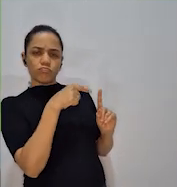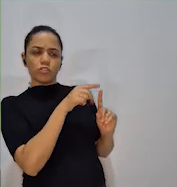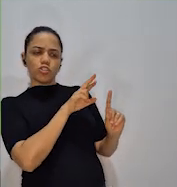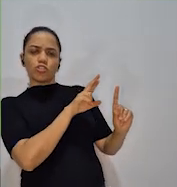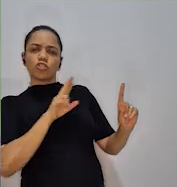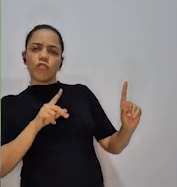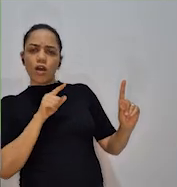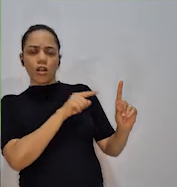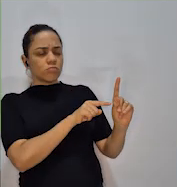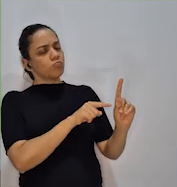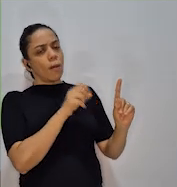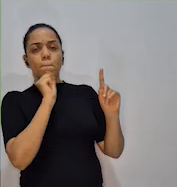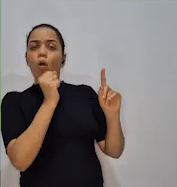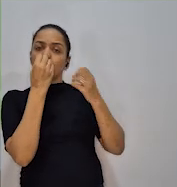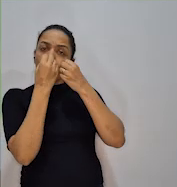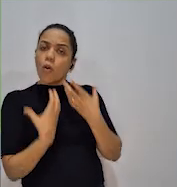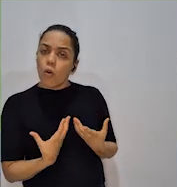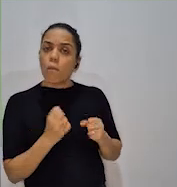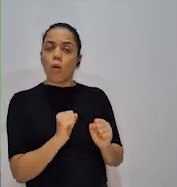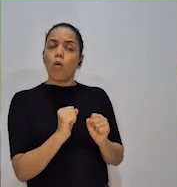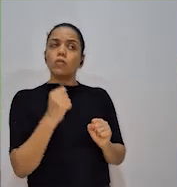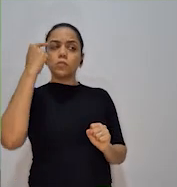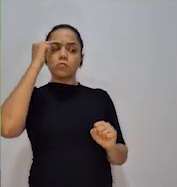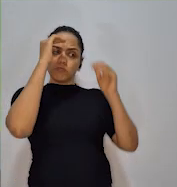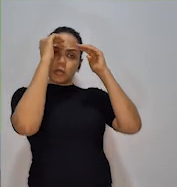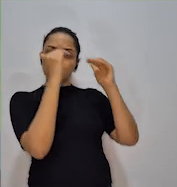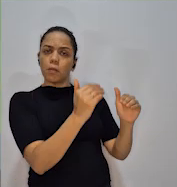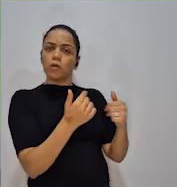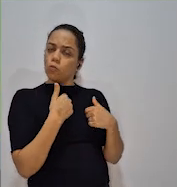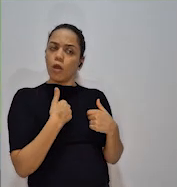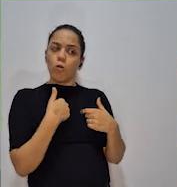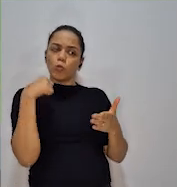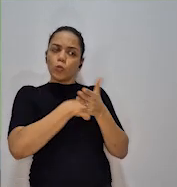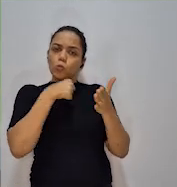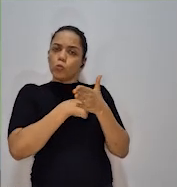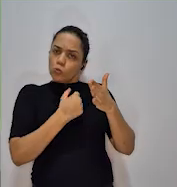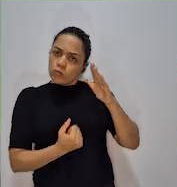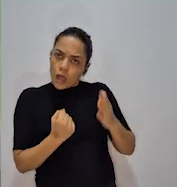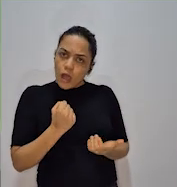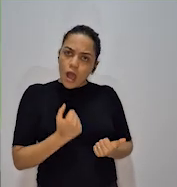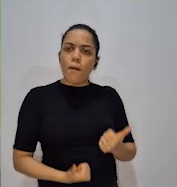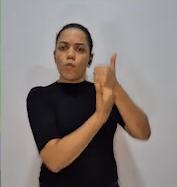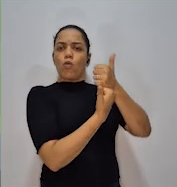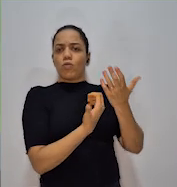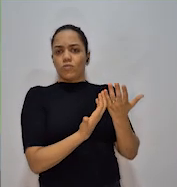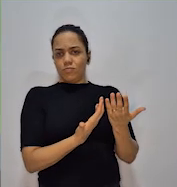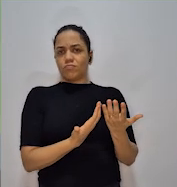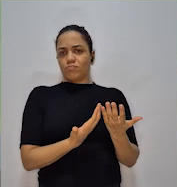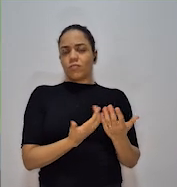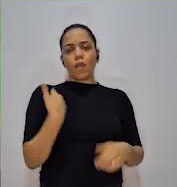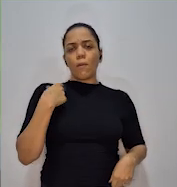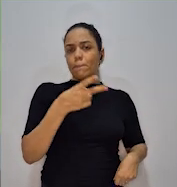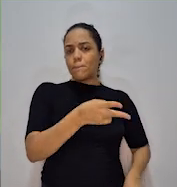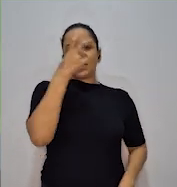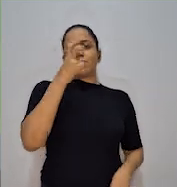é relevante, e eu passo a lutar, advogar em favor, né? Porque eu percebi já o valor que tem.